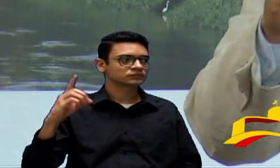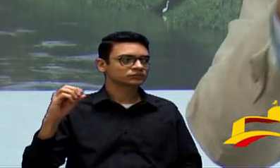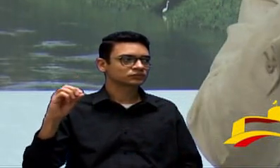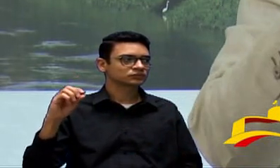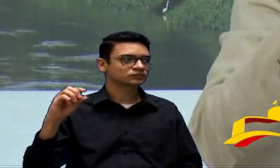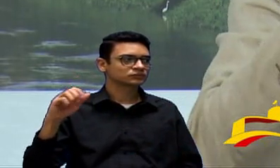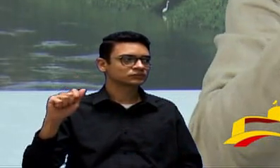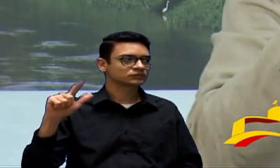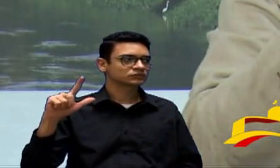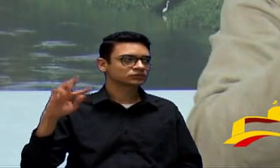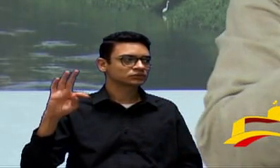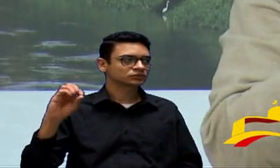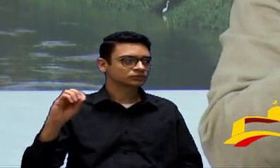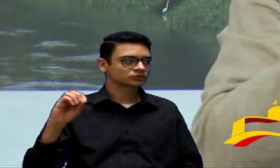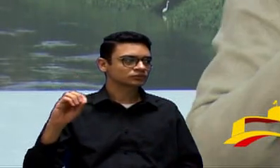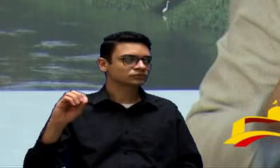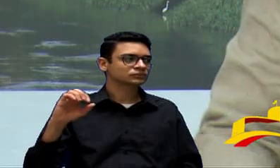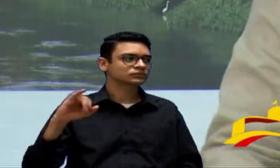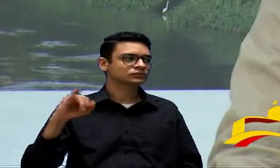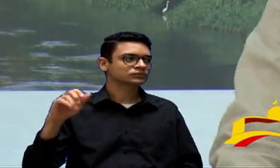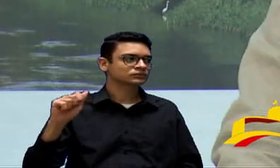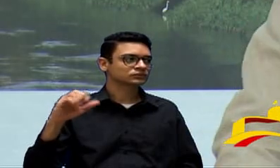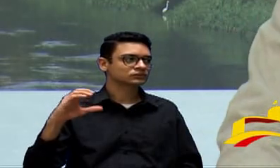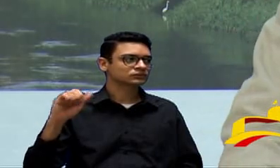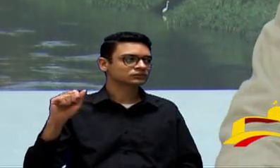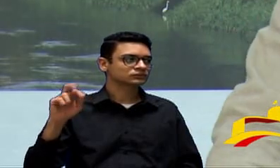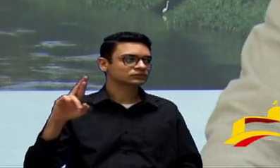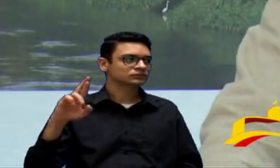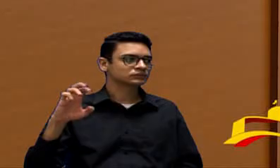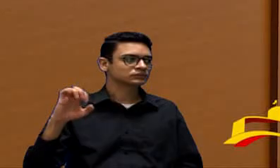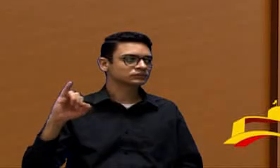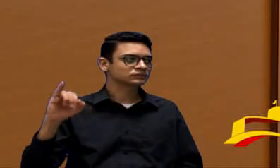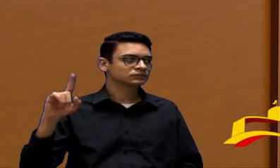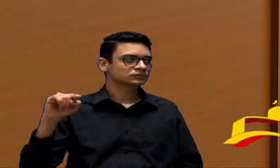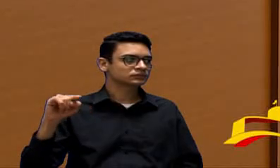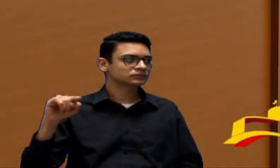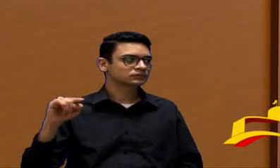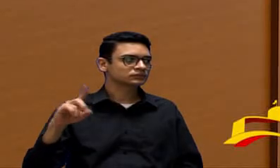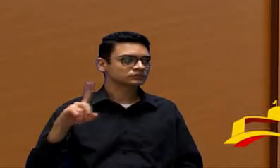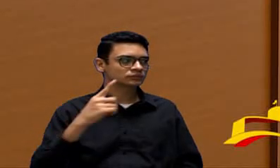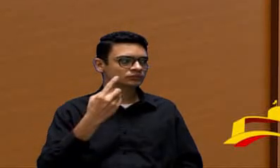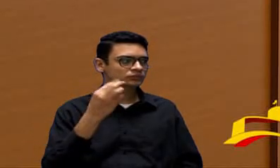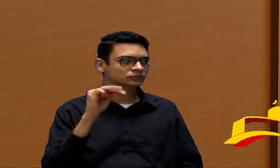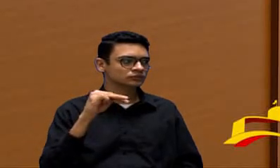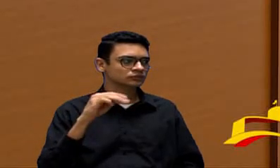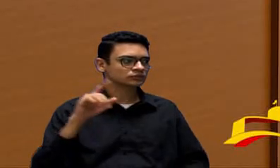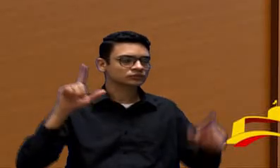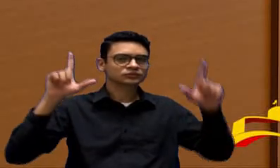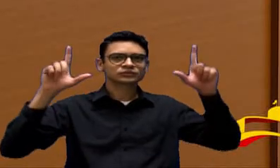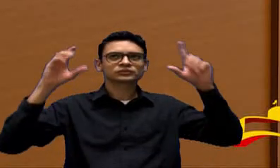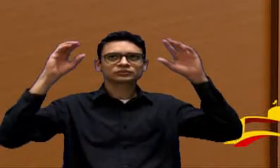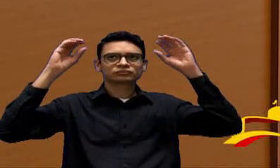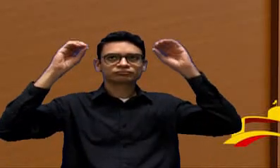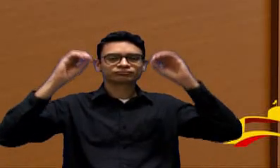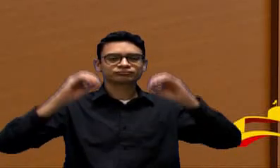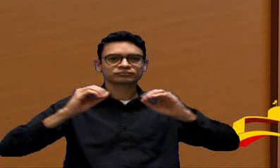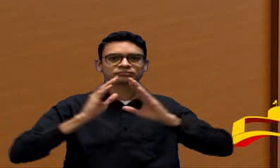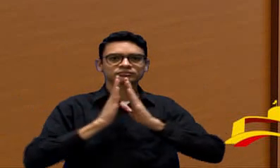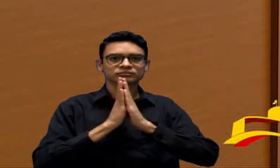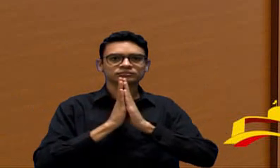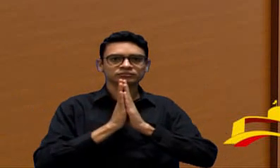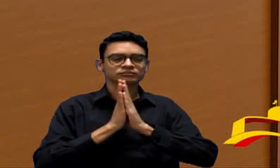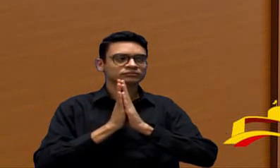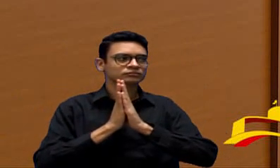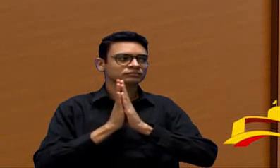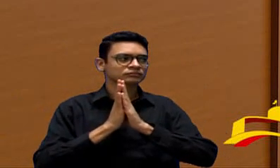Jacareí, são... Ó. Vereador Fábio Simão, só um minutinho, por gentileza. É, vou pedir para zerar o painel, aí a